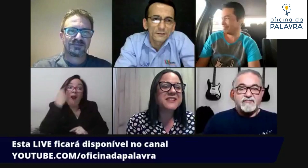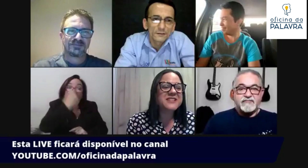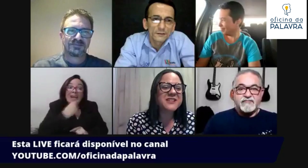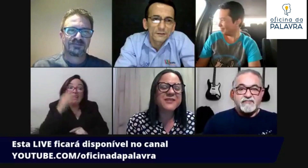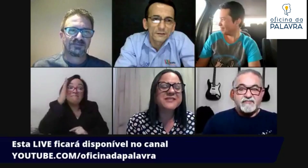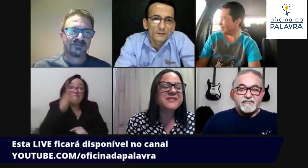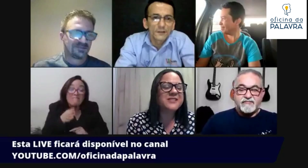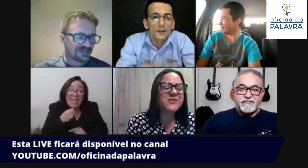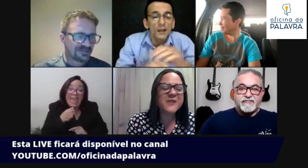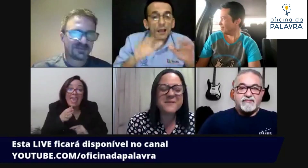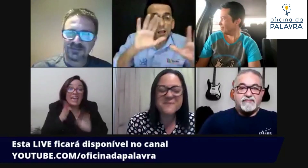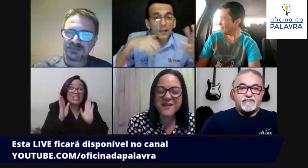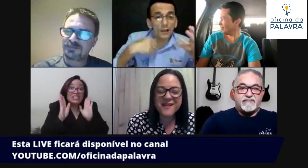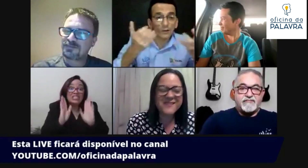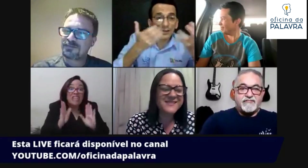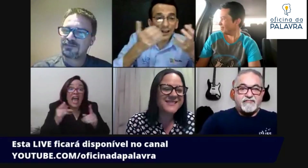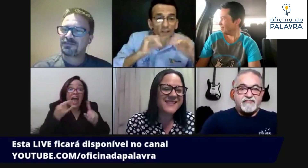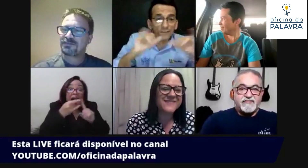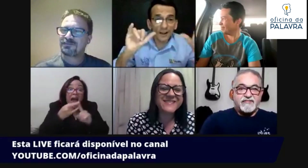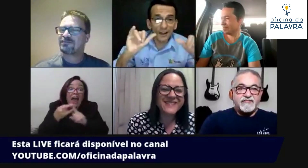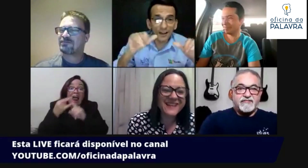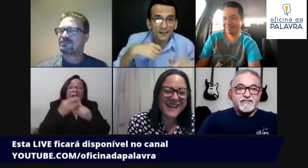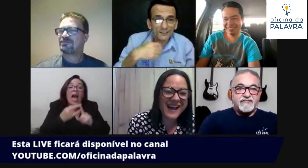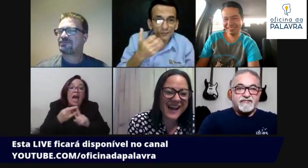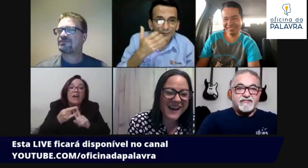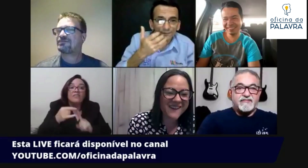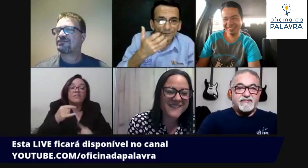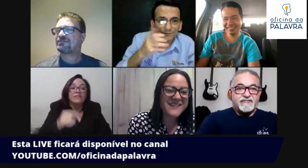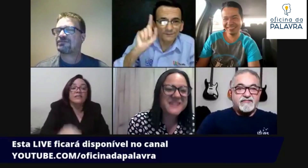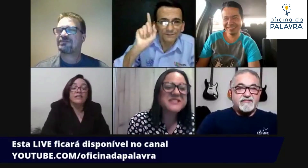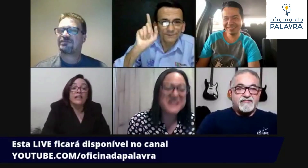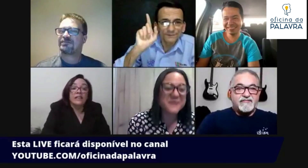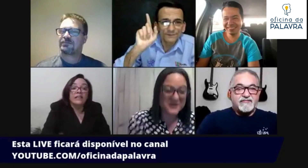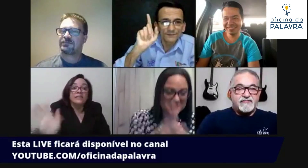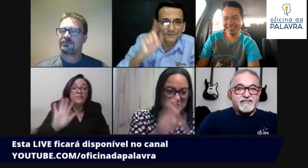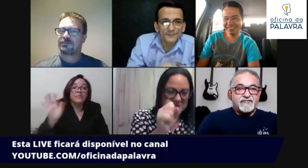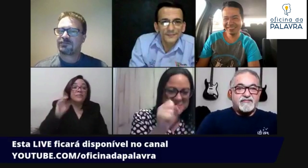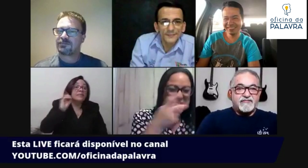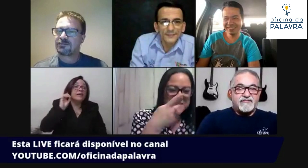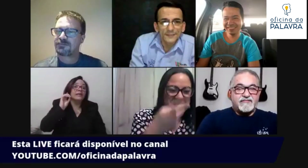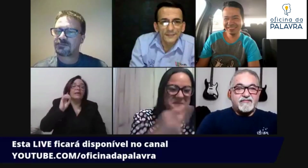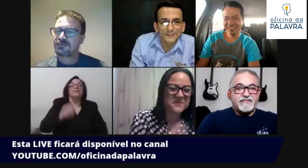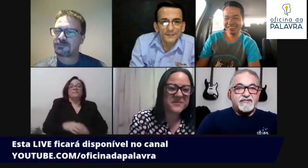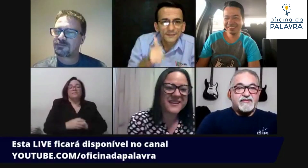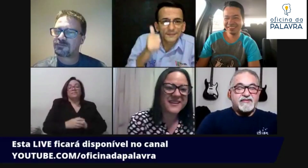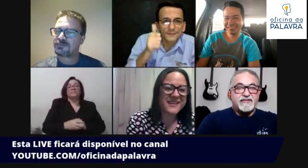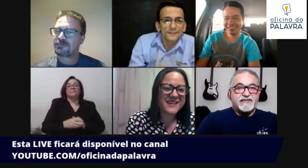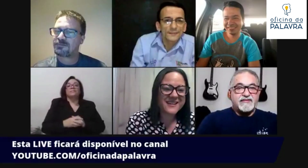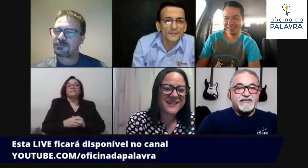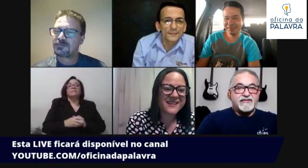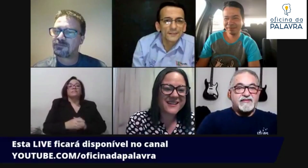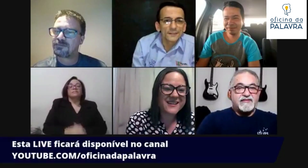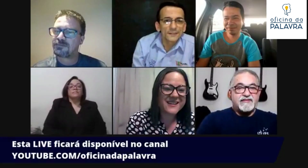que já tem gente falando assim, tô amando, tá muito legal. Diga, fala, pode falar.